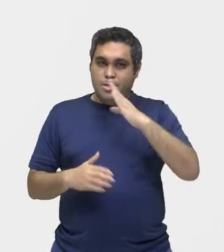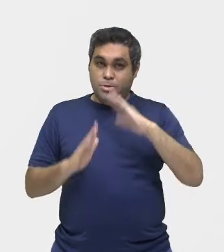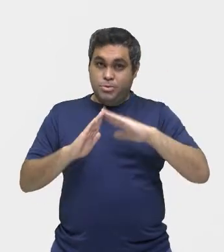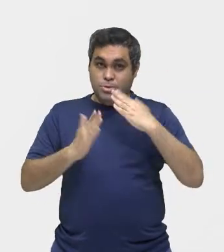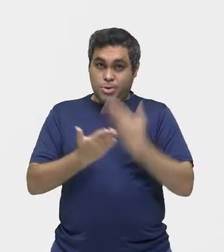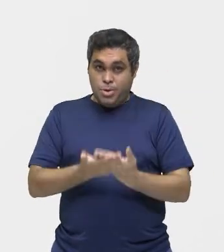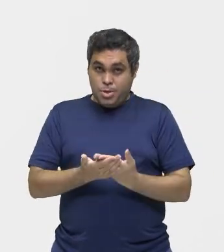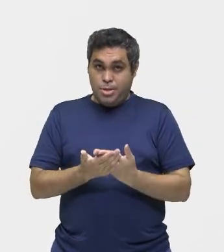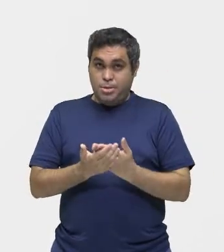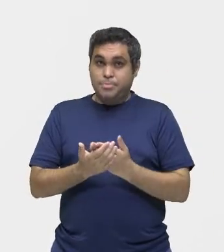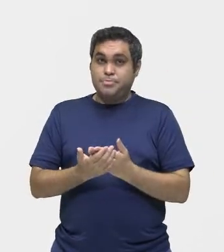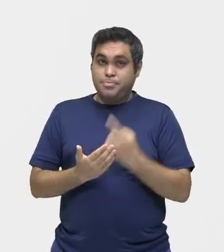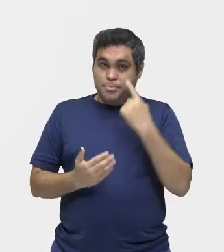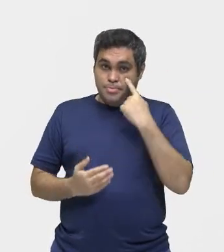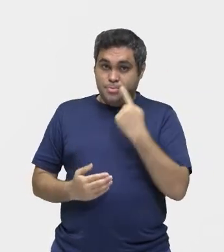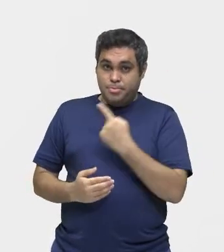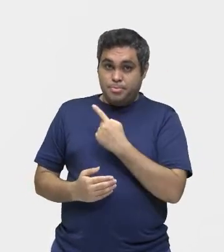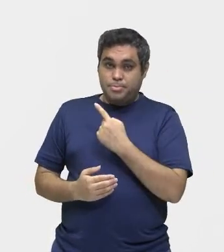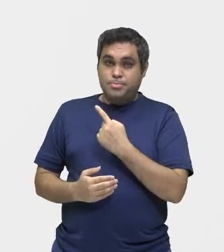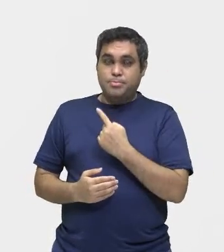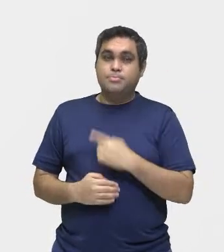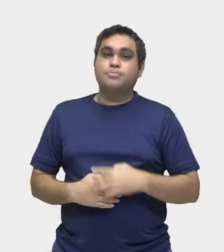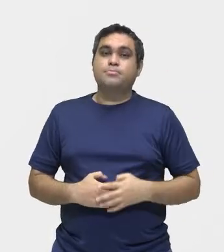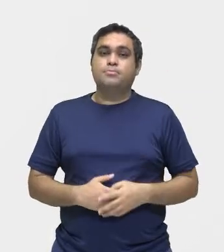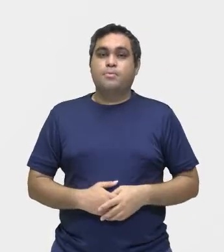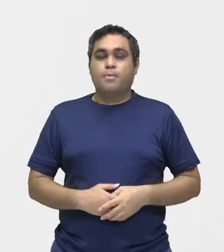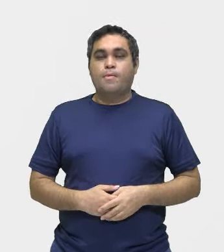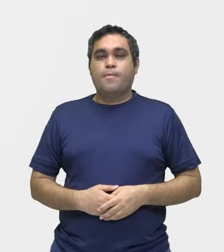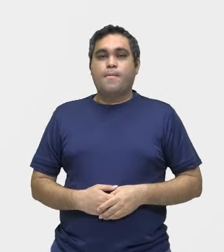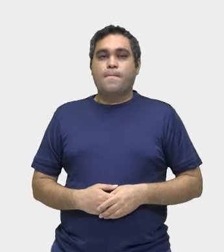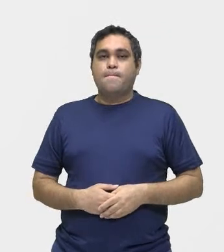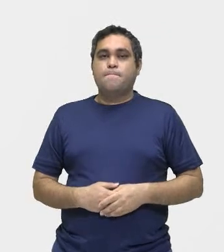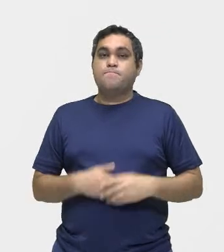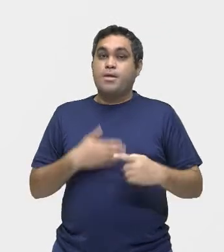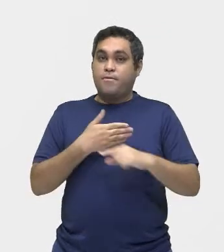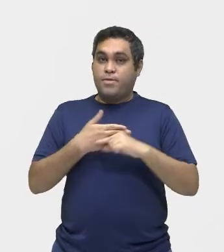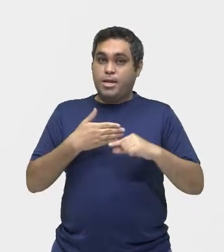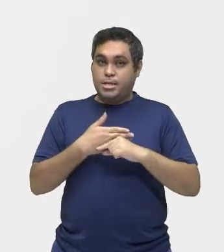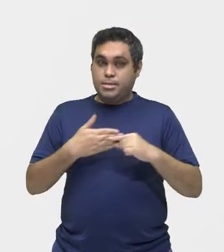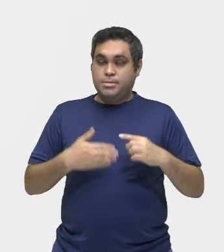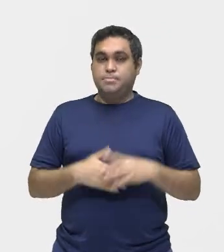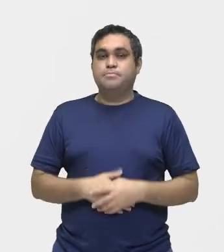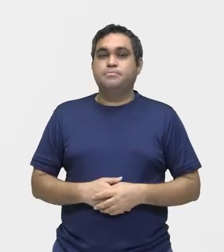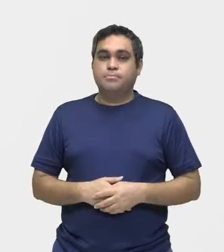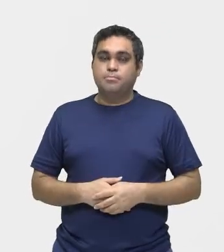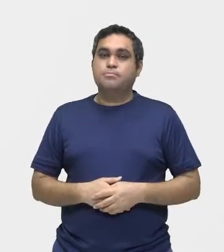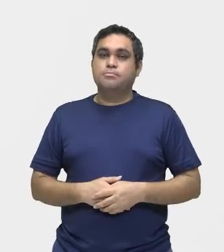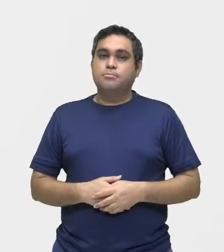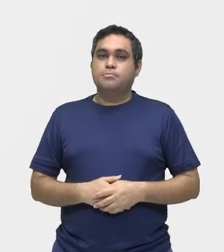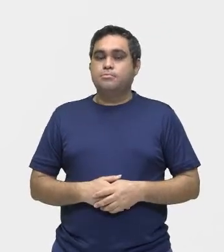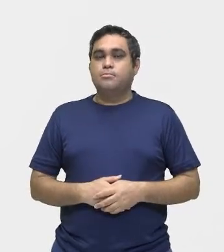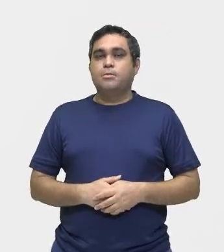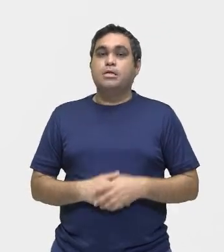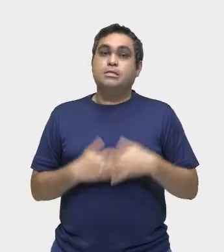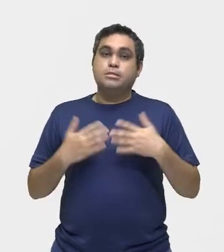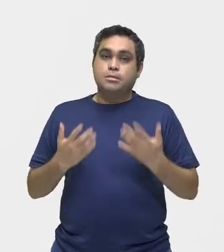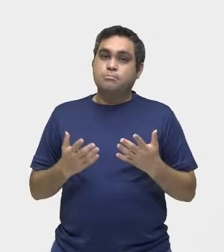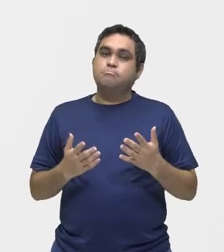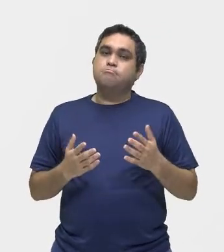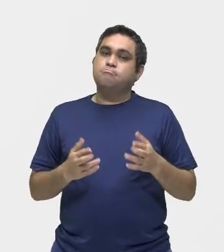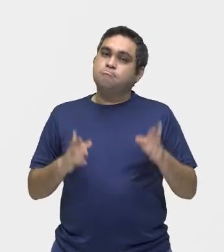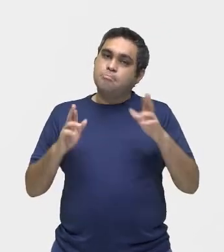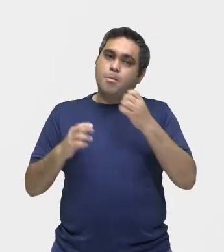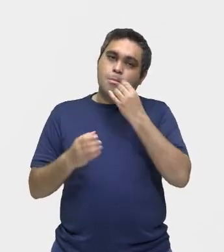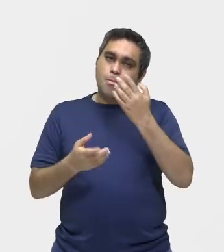brasilescola.uol.com.br, exercícios de matemática / exercícios sobre triângulo, questão adaptada. Queridos alunos, tenham todos